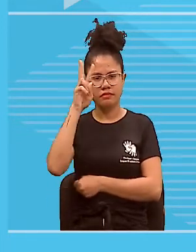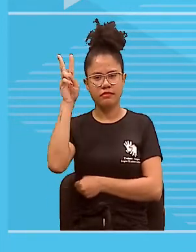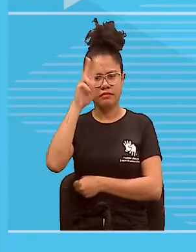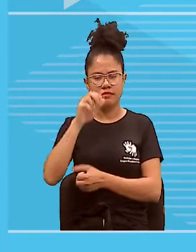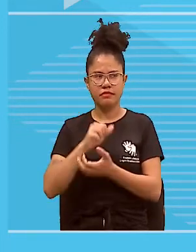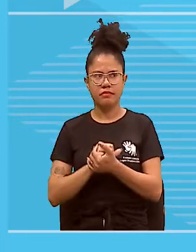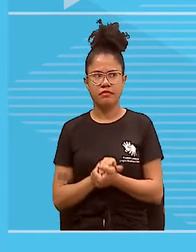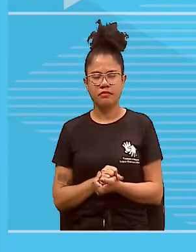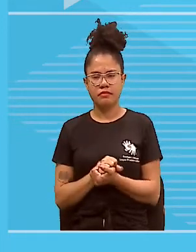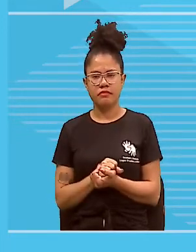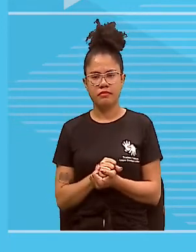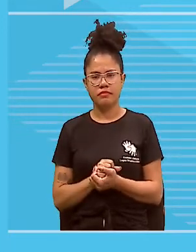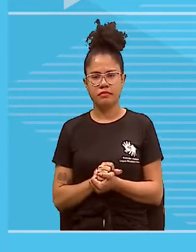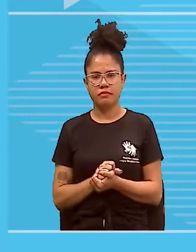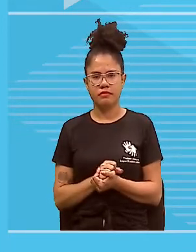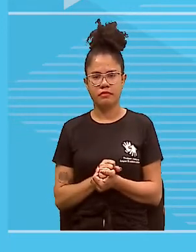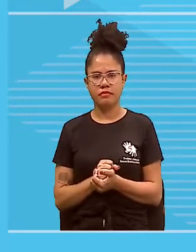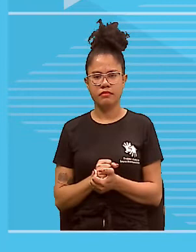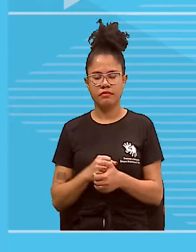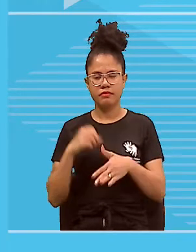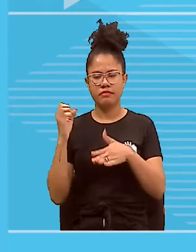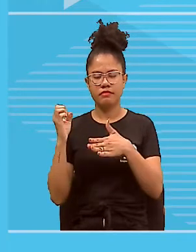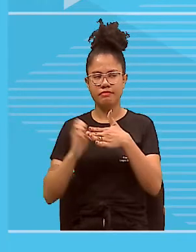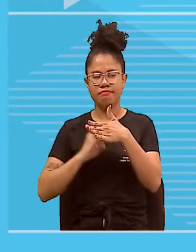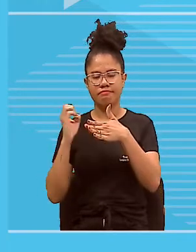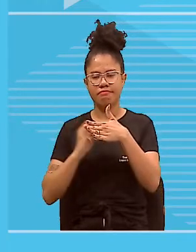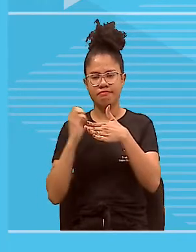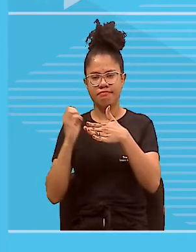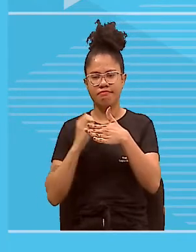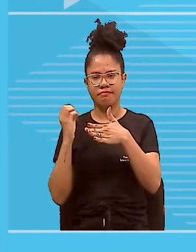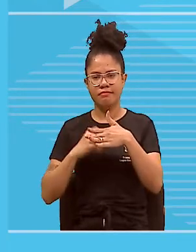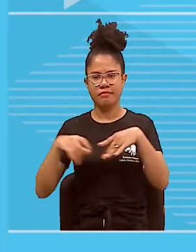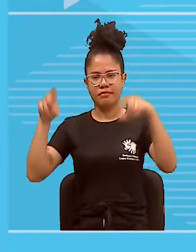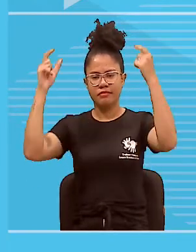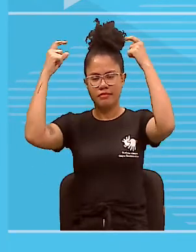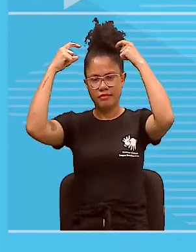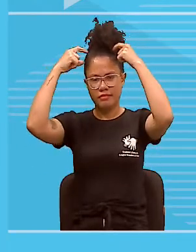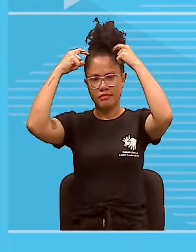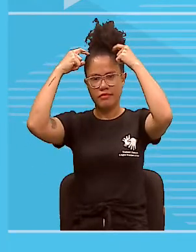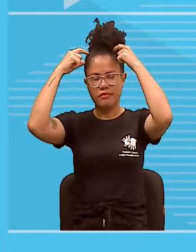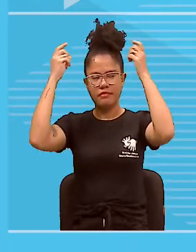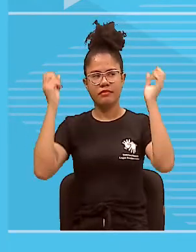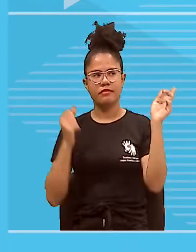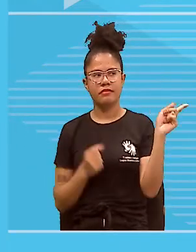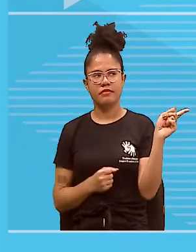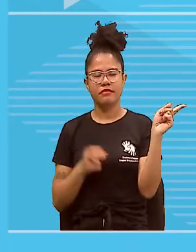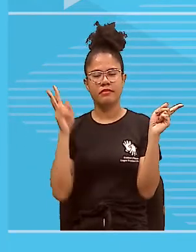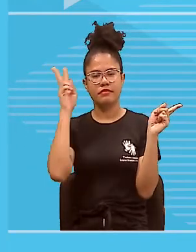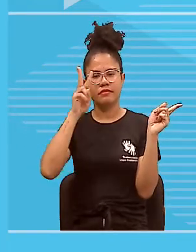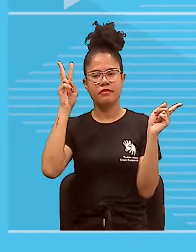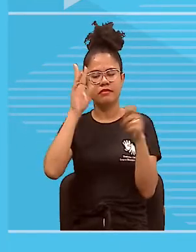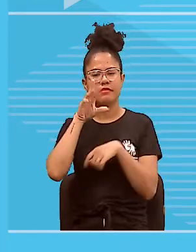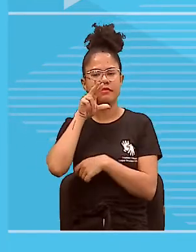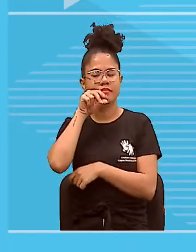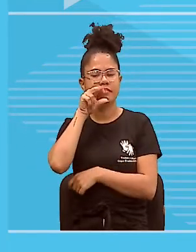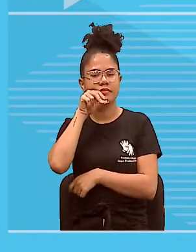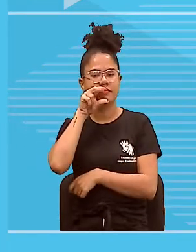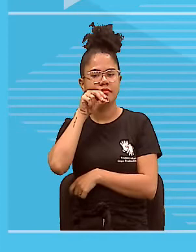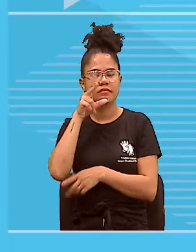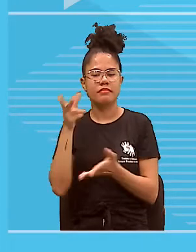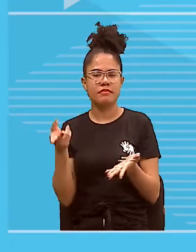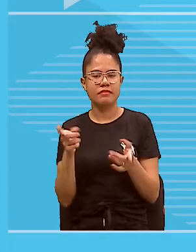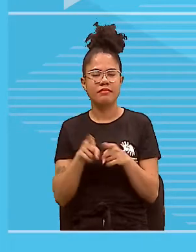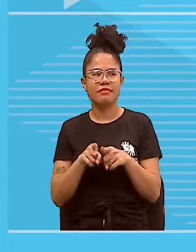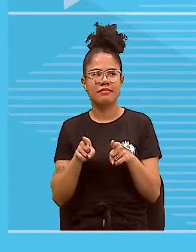Walt Disney que criou a figura do Zé Carioca na década de 40 lembra lá lembra lá e aí evidentemente